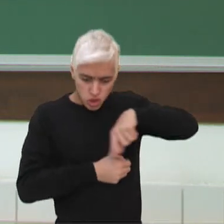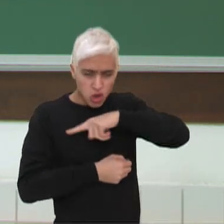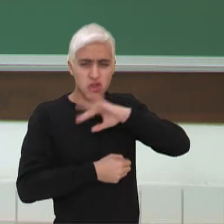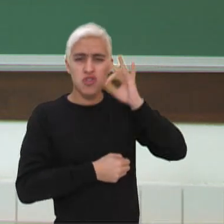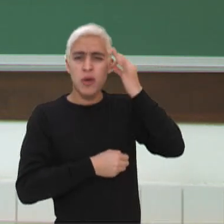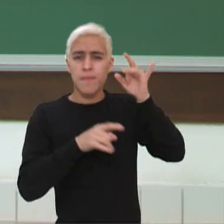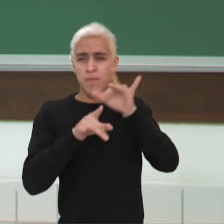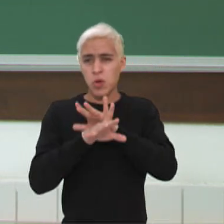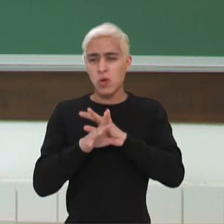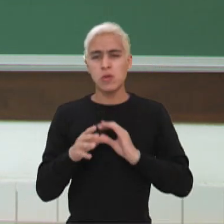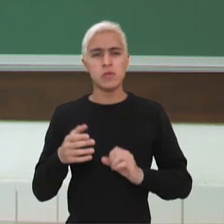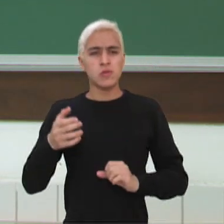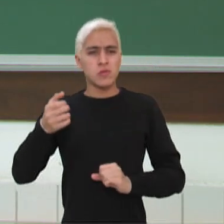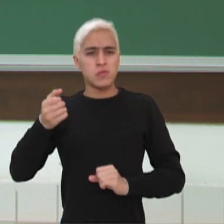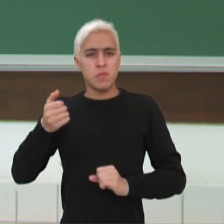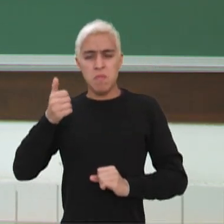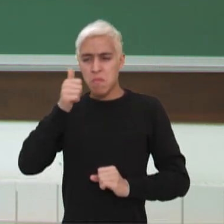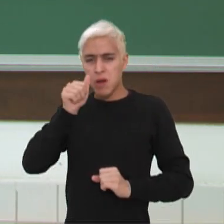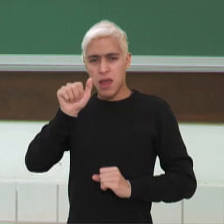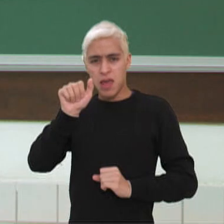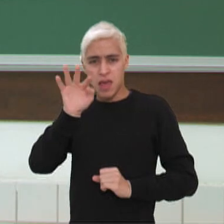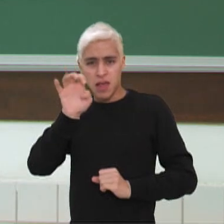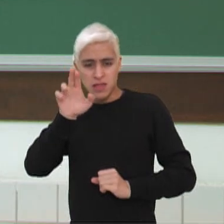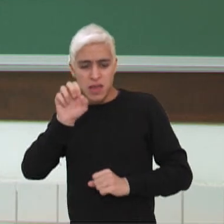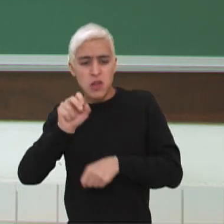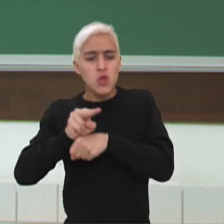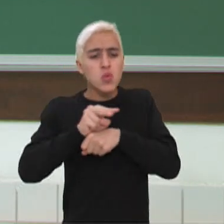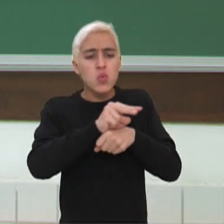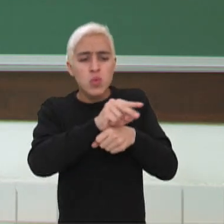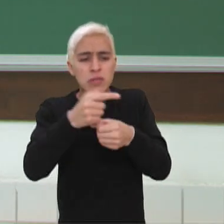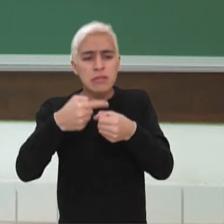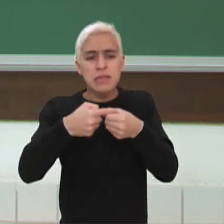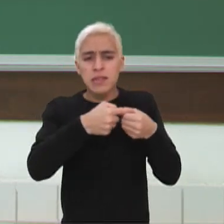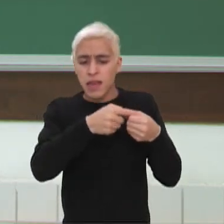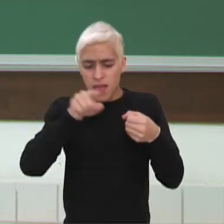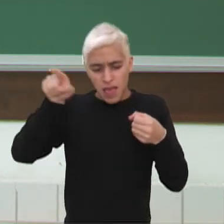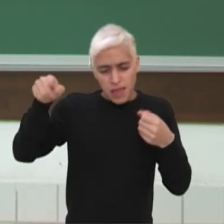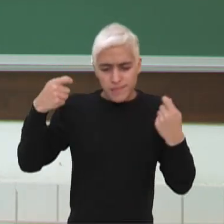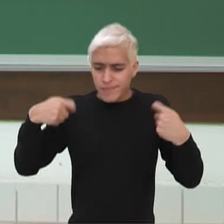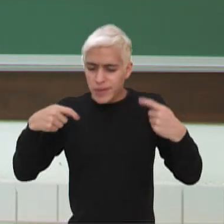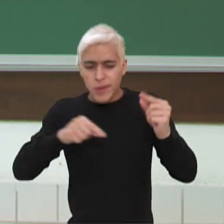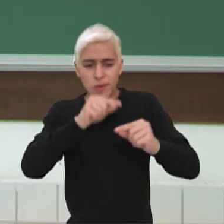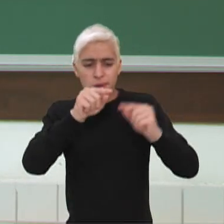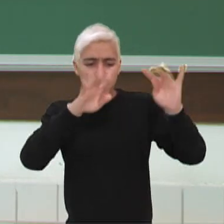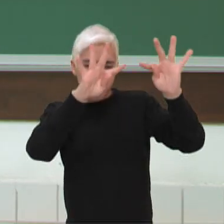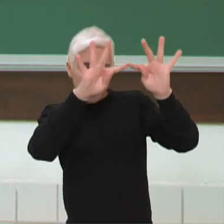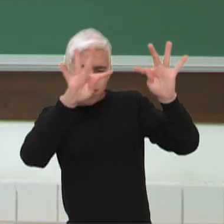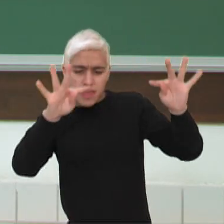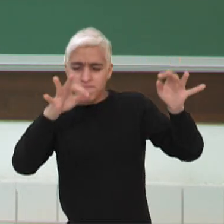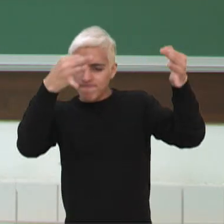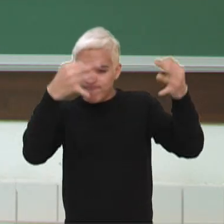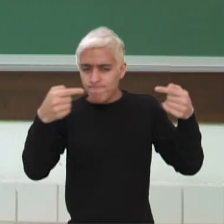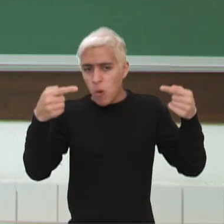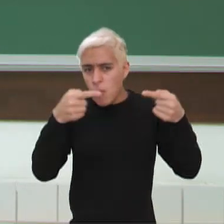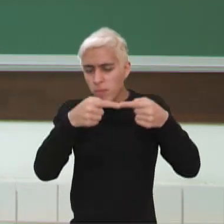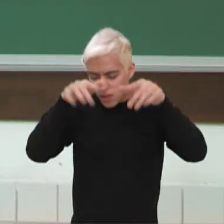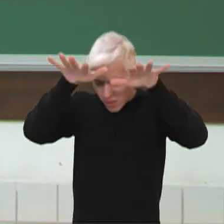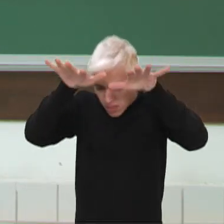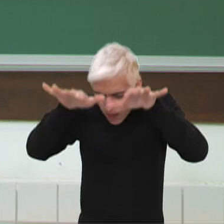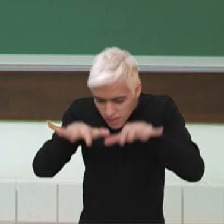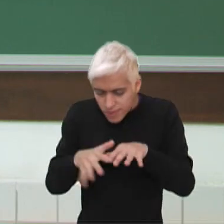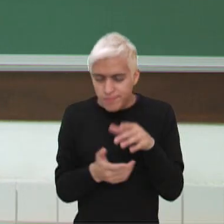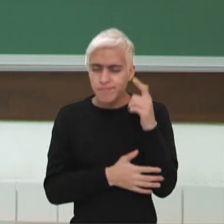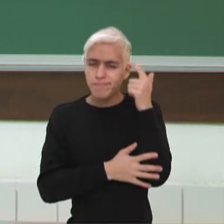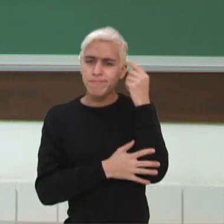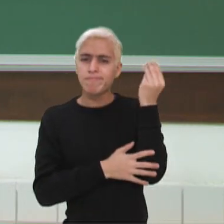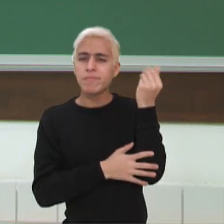tem Atena como deusa protetora da nossa cidade, então ela merece um templo digno para ser cultuada. E ele, com